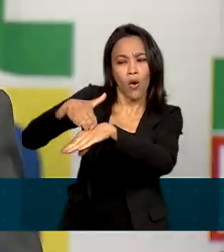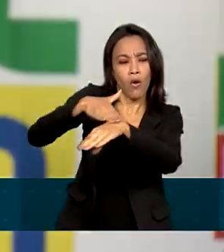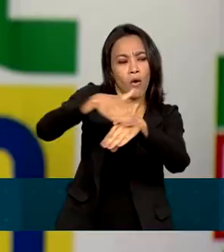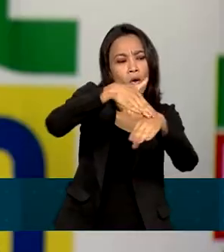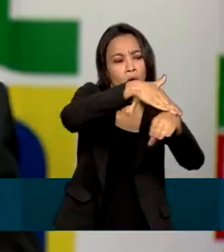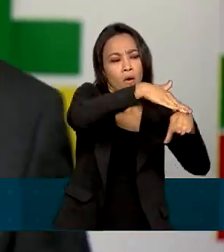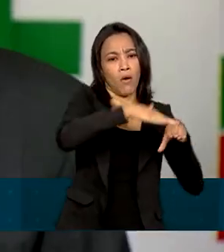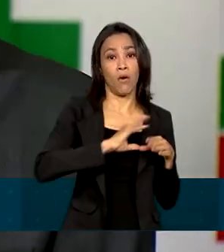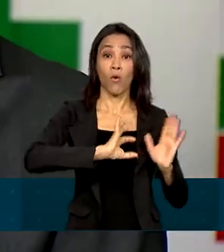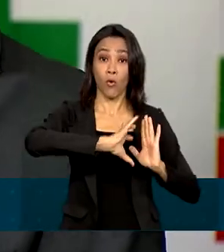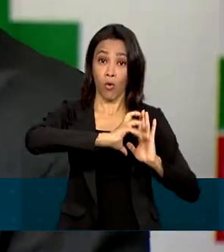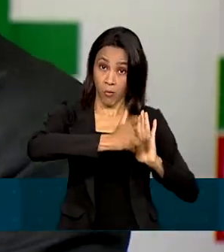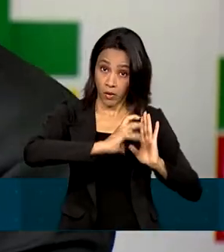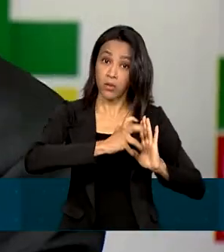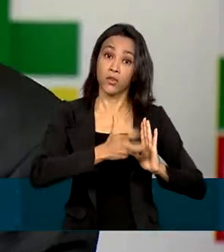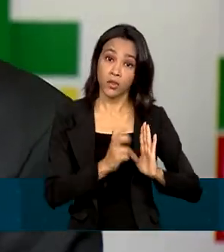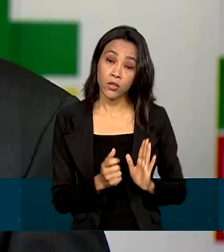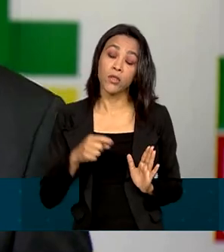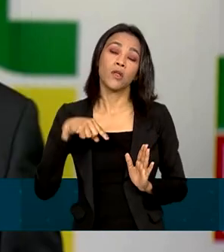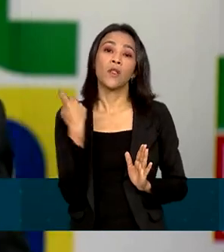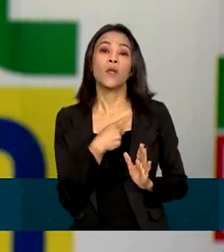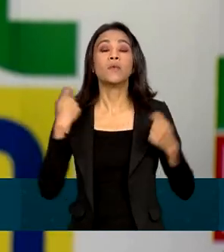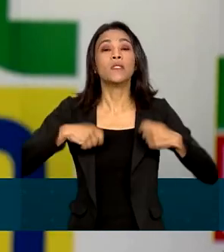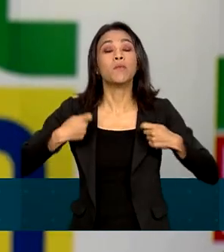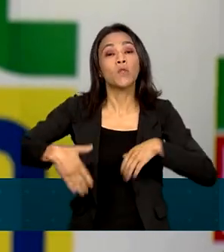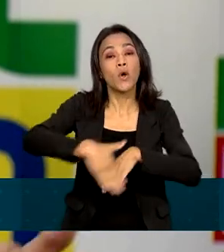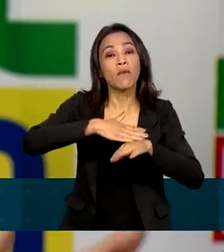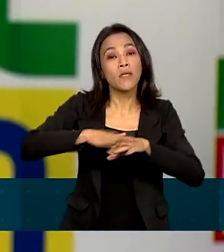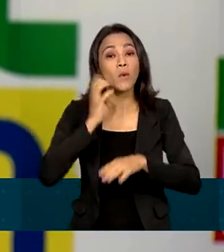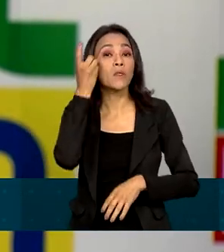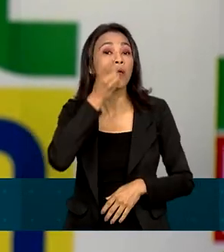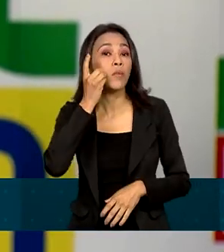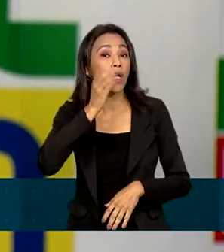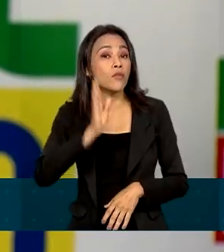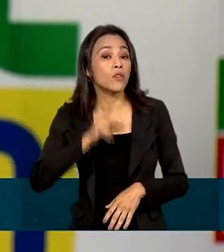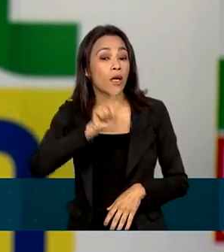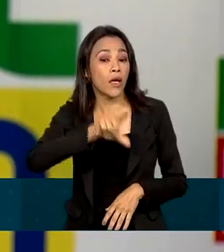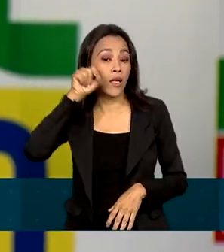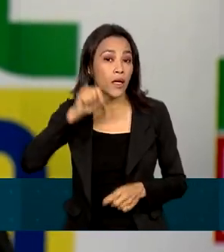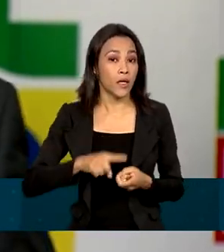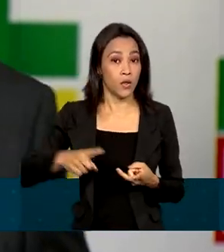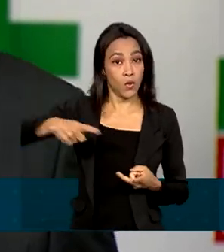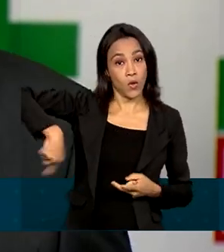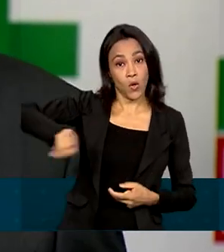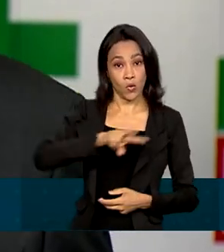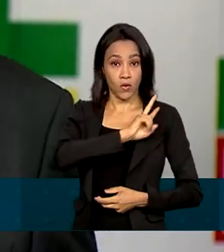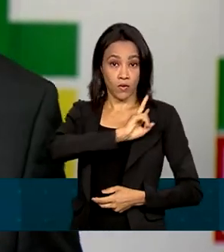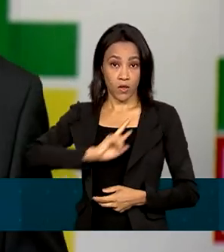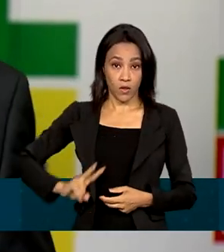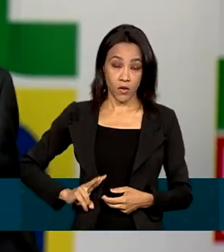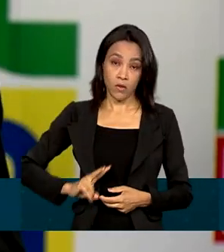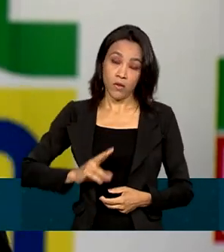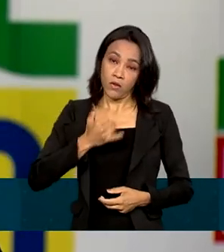políticas. A gente tem que conversar com os deputados eleitos. A gente tem que conversar com os senadores eleitos para que a